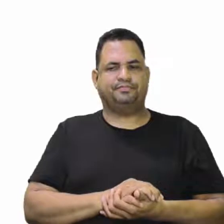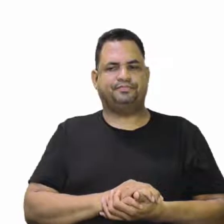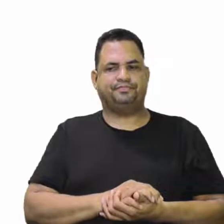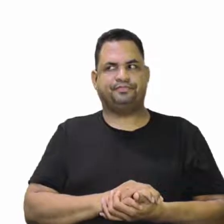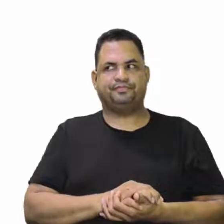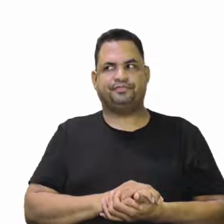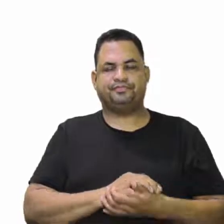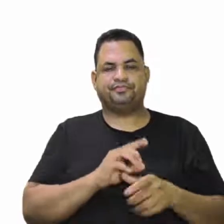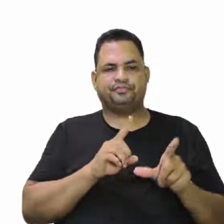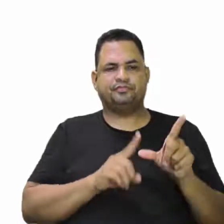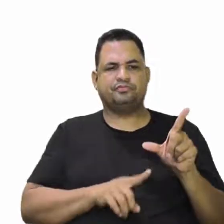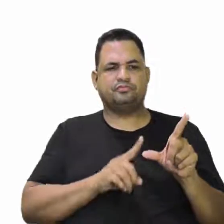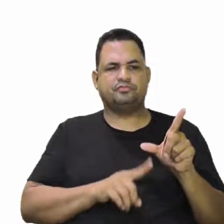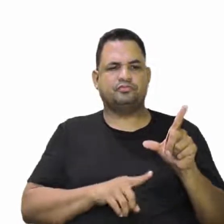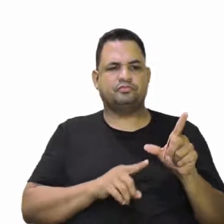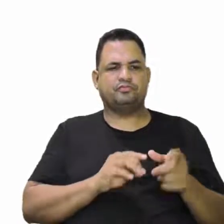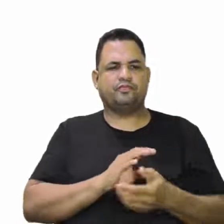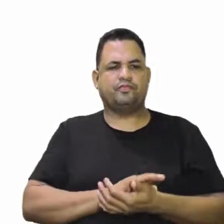Letra